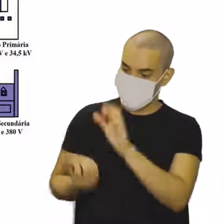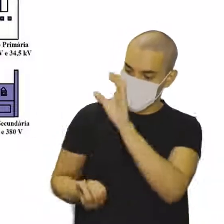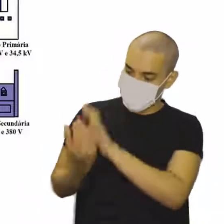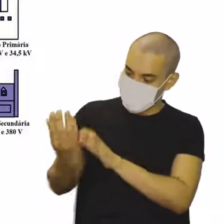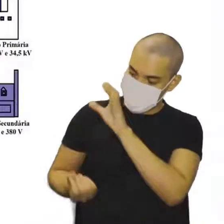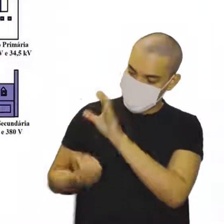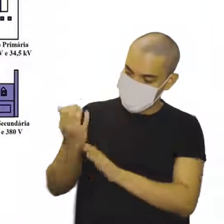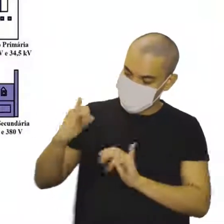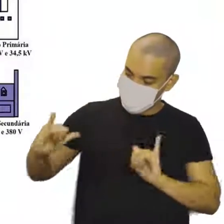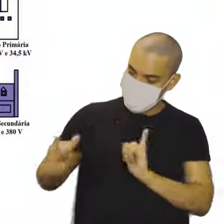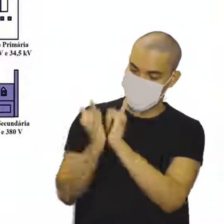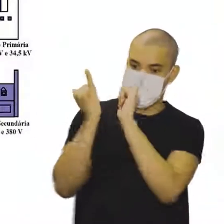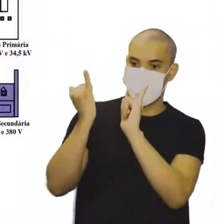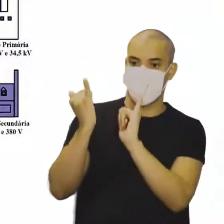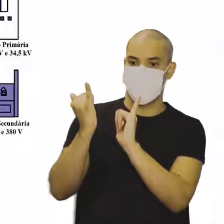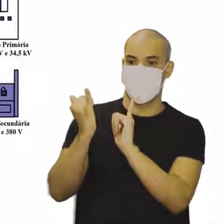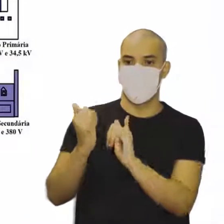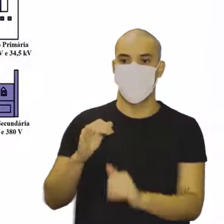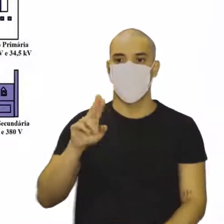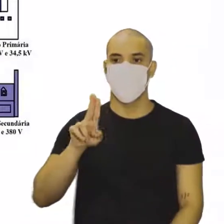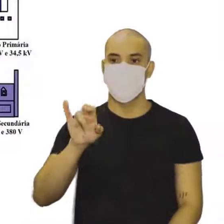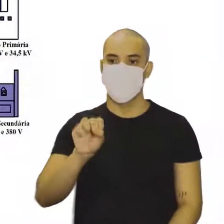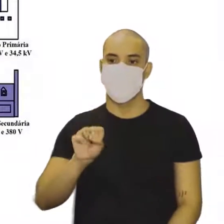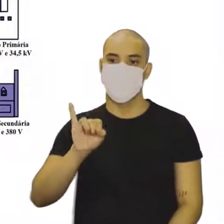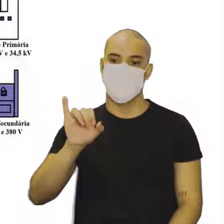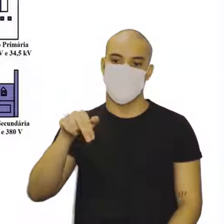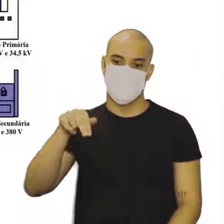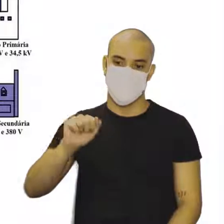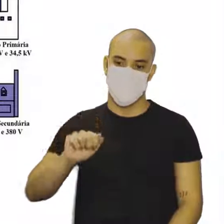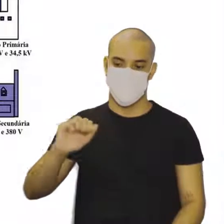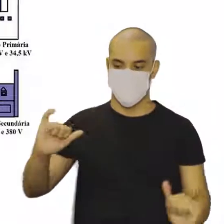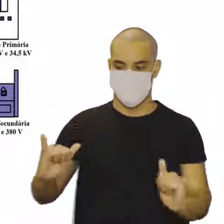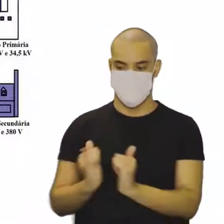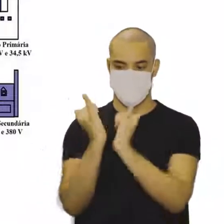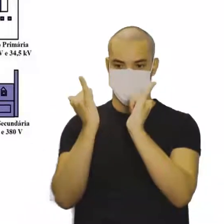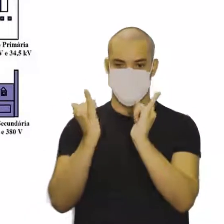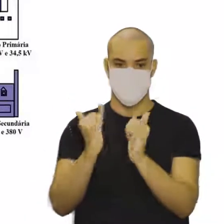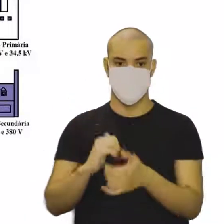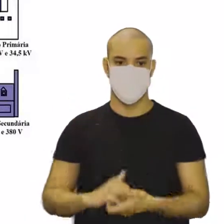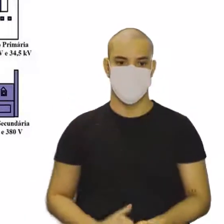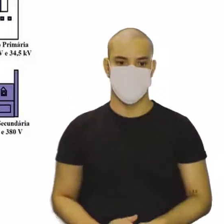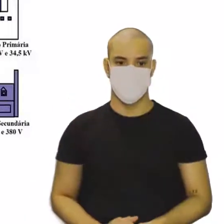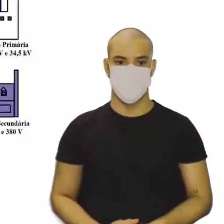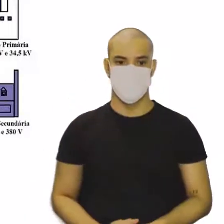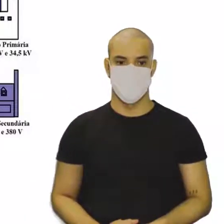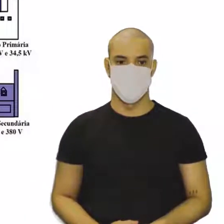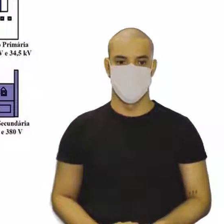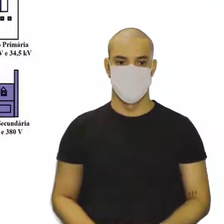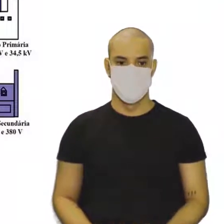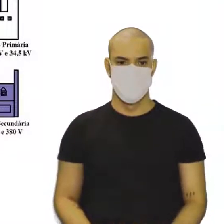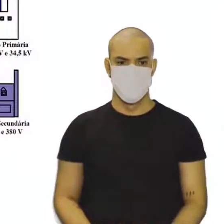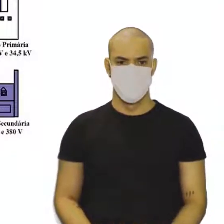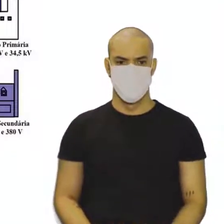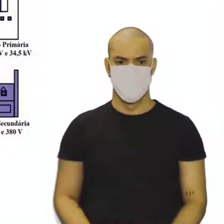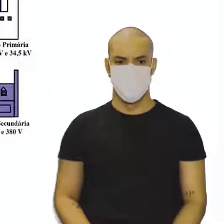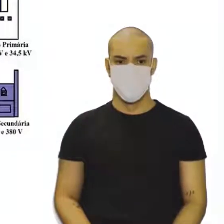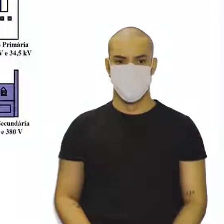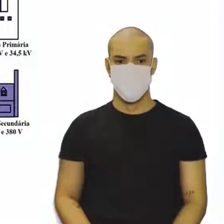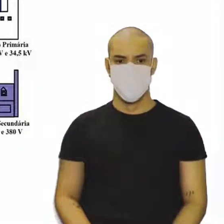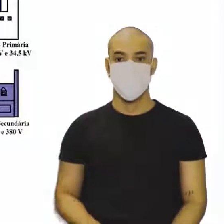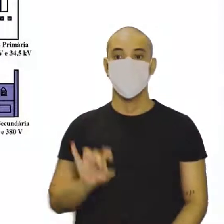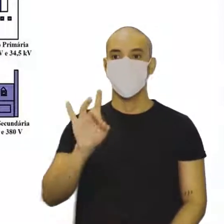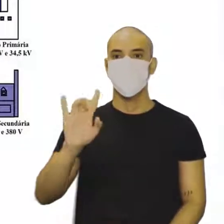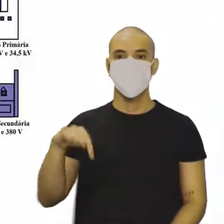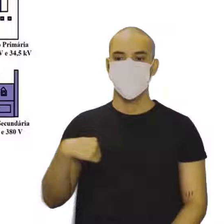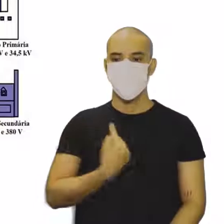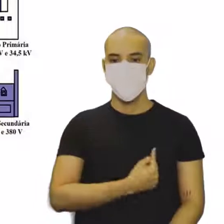geração, que geralmente é a usina, ok? E aqui é uma elevação de tensão, ok, pessoal? Aqui é só para